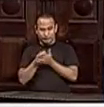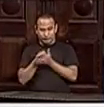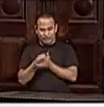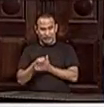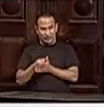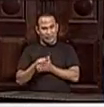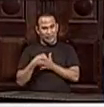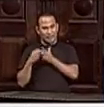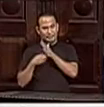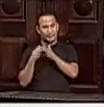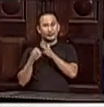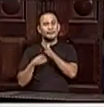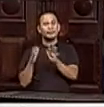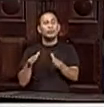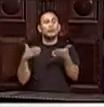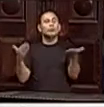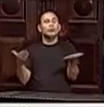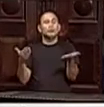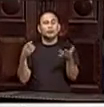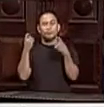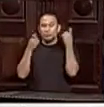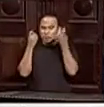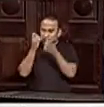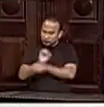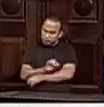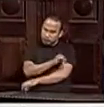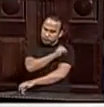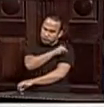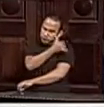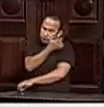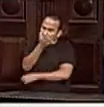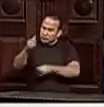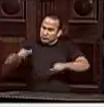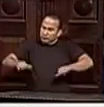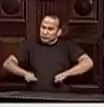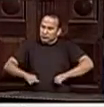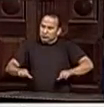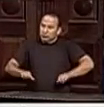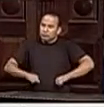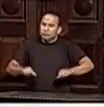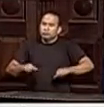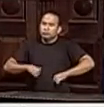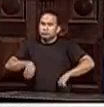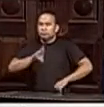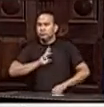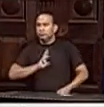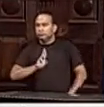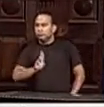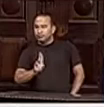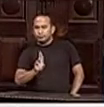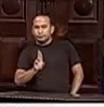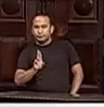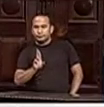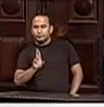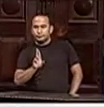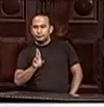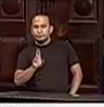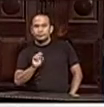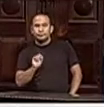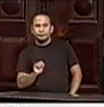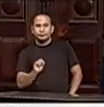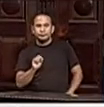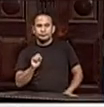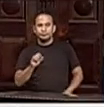FETranspor, enquanto a população do estado do Rio de Janeiro sofre com os resultados desse cartel